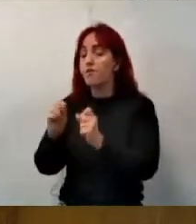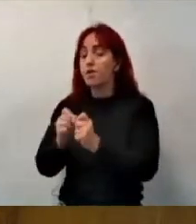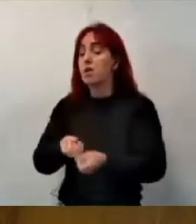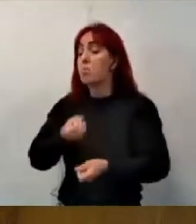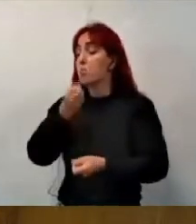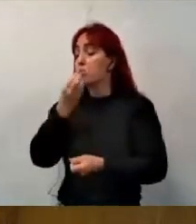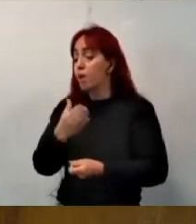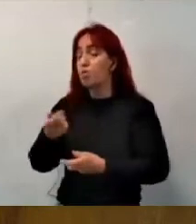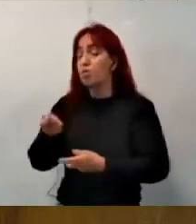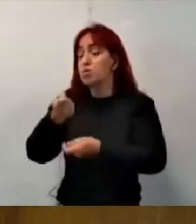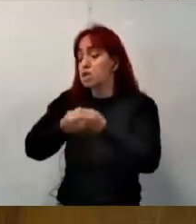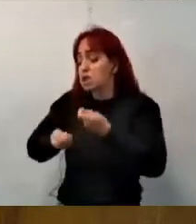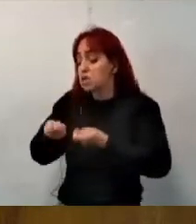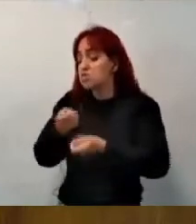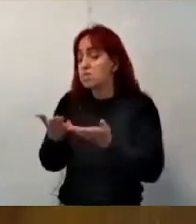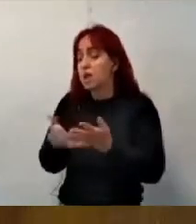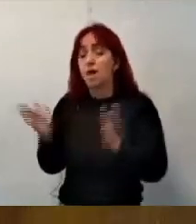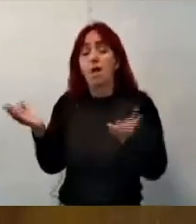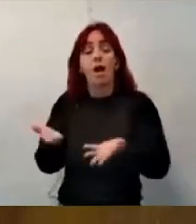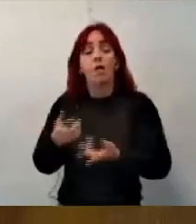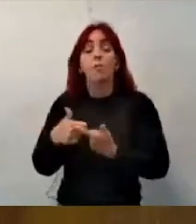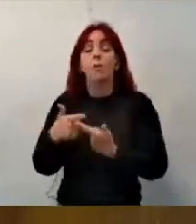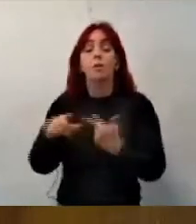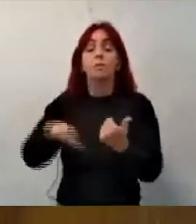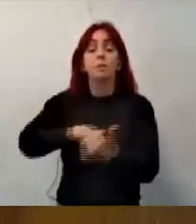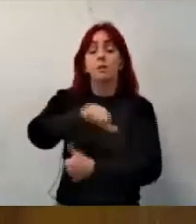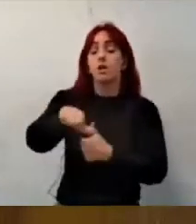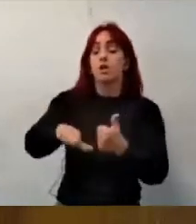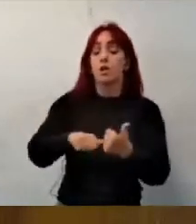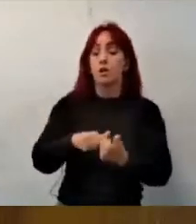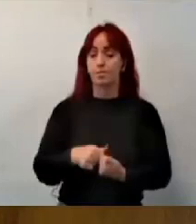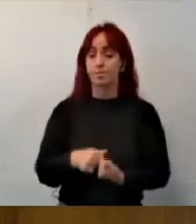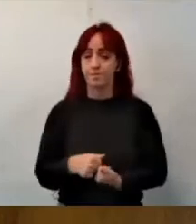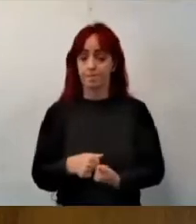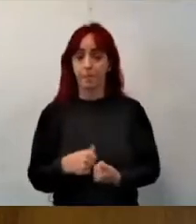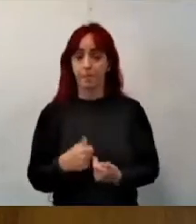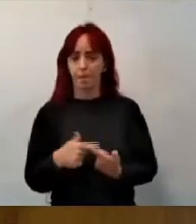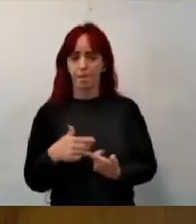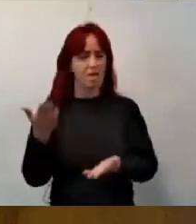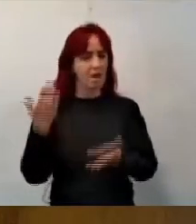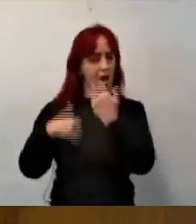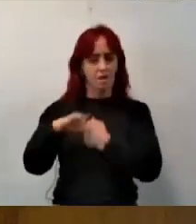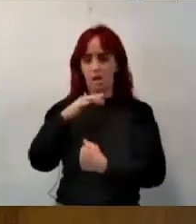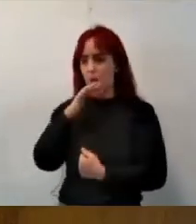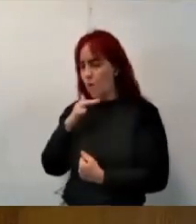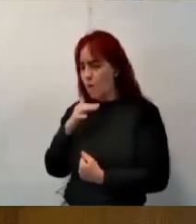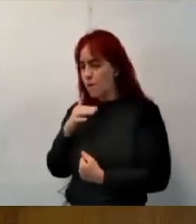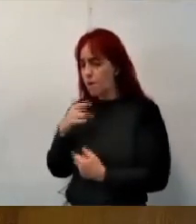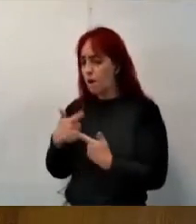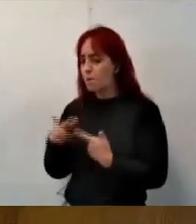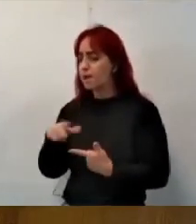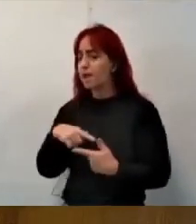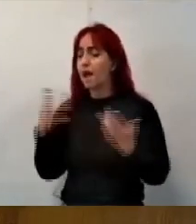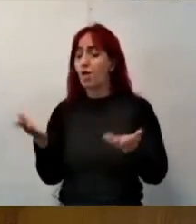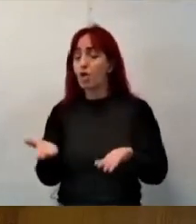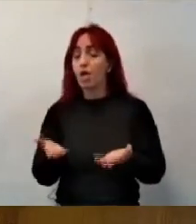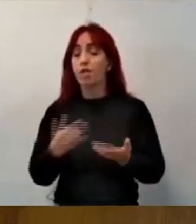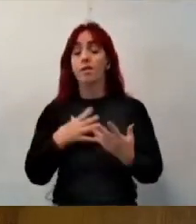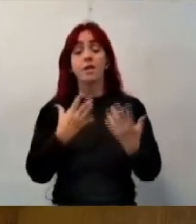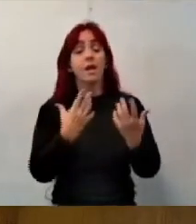o time é porque era ruim ou é porque você tem que receber agora aí a companheirada